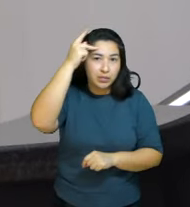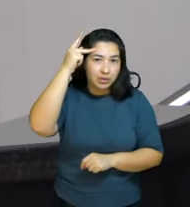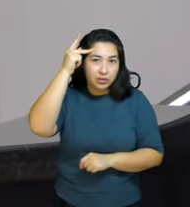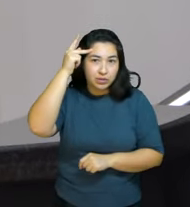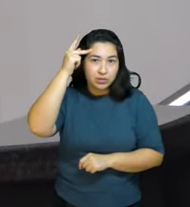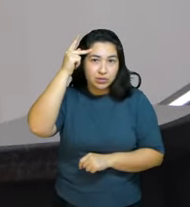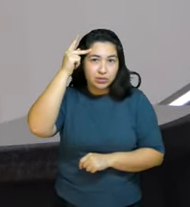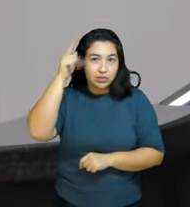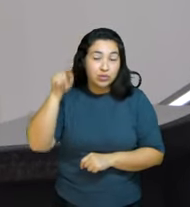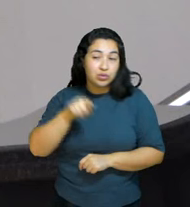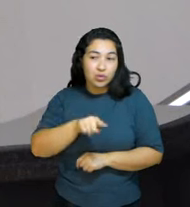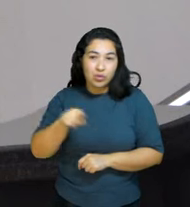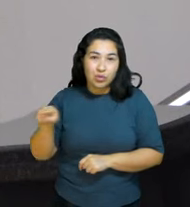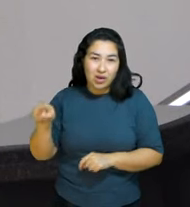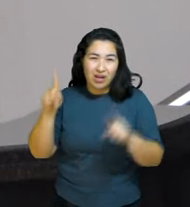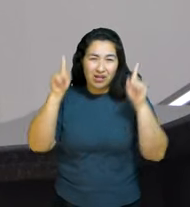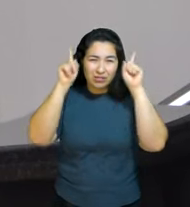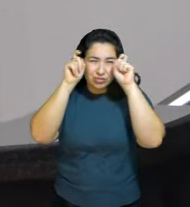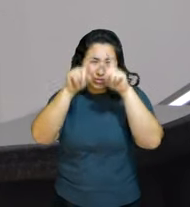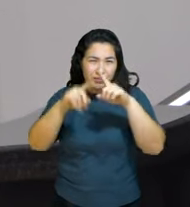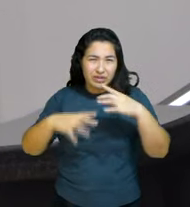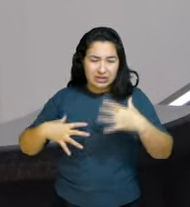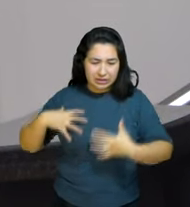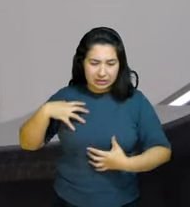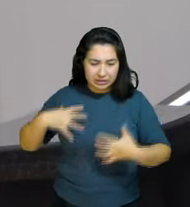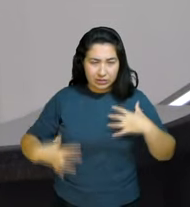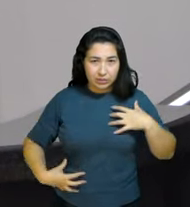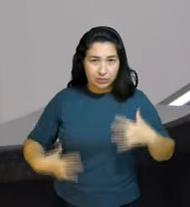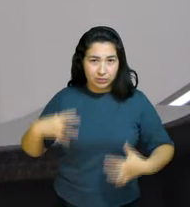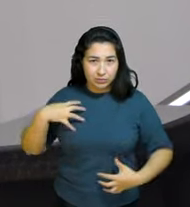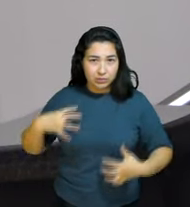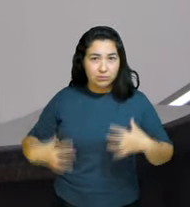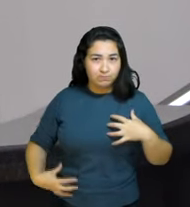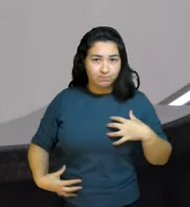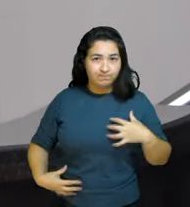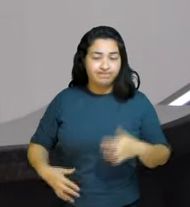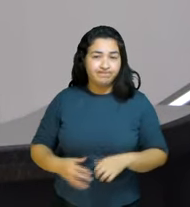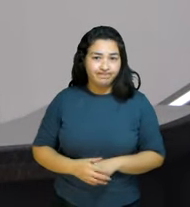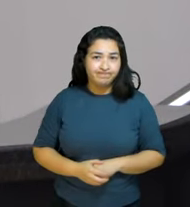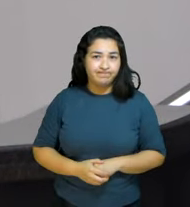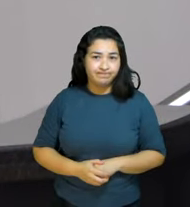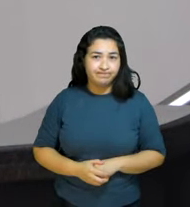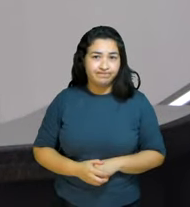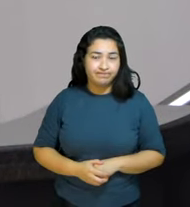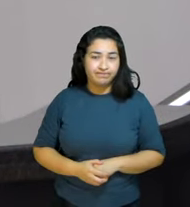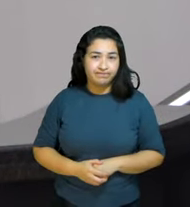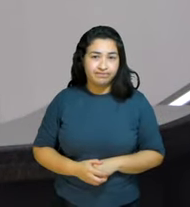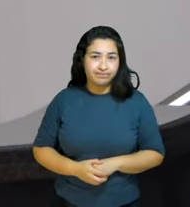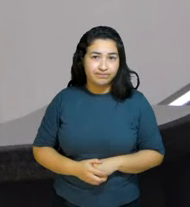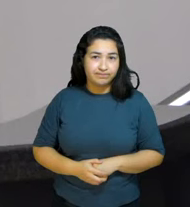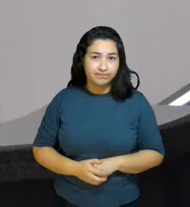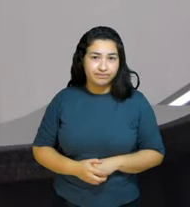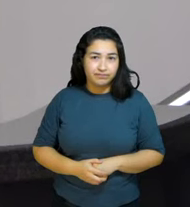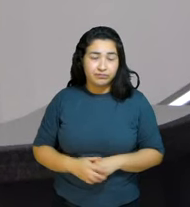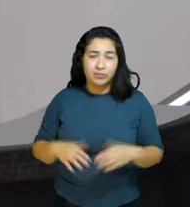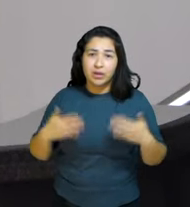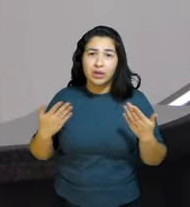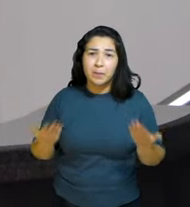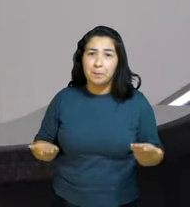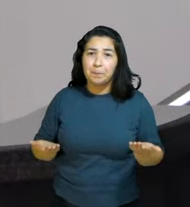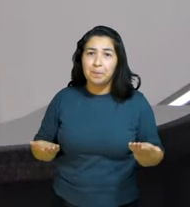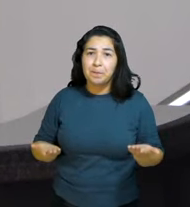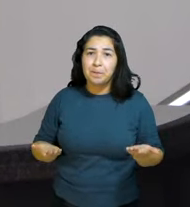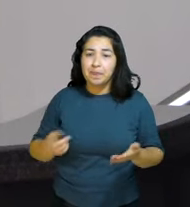alto comprometimento motor, ou seja, deficiência física com maior comprometimento motor. Então,